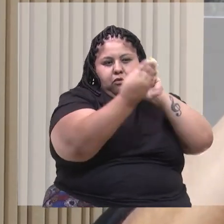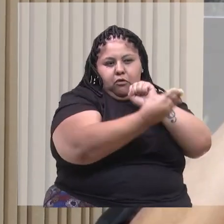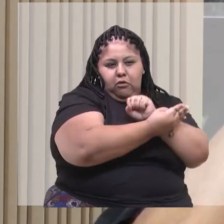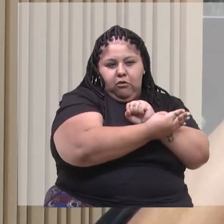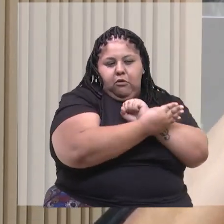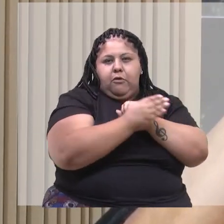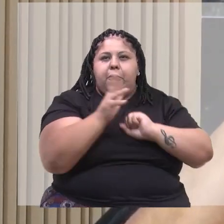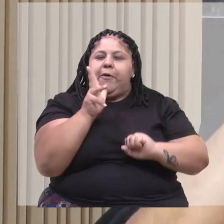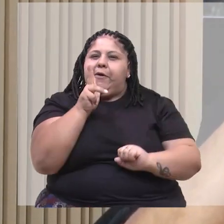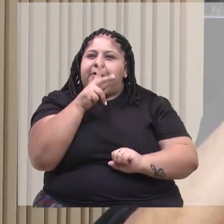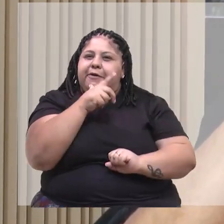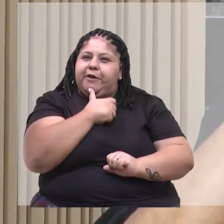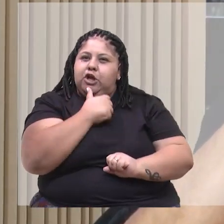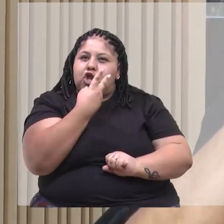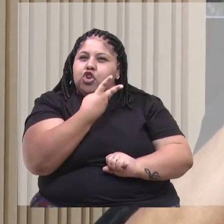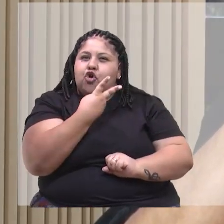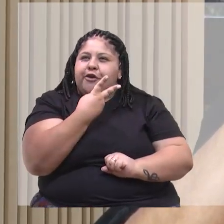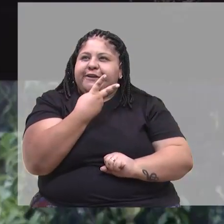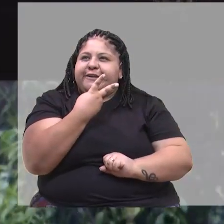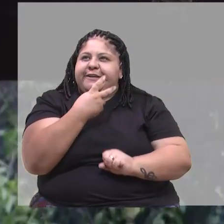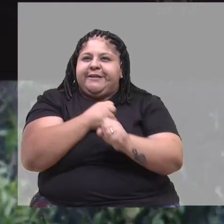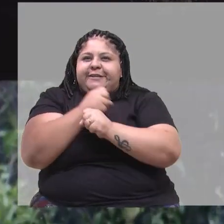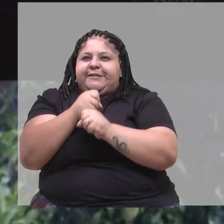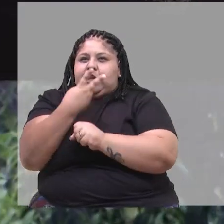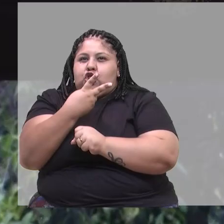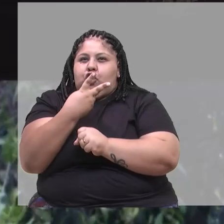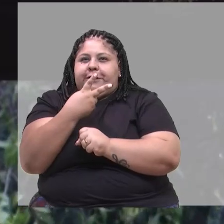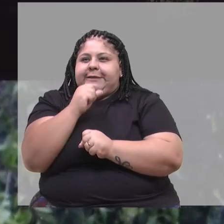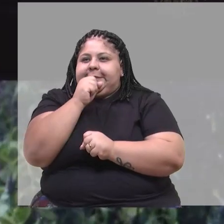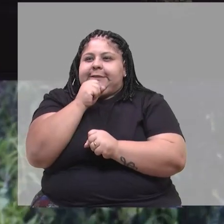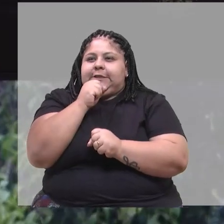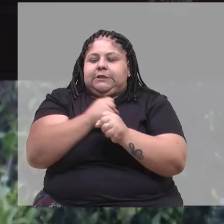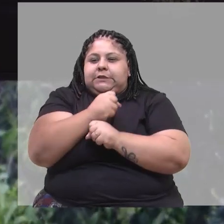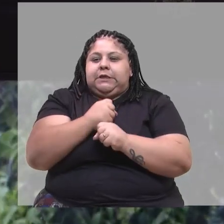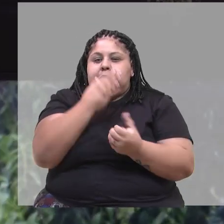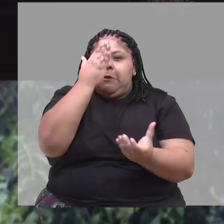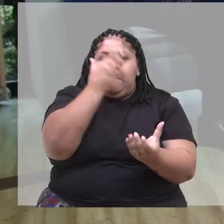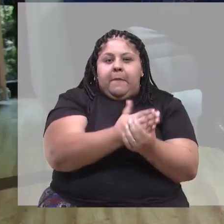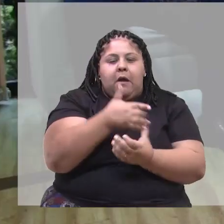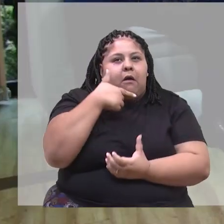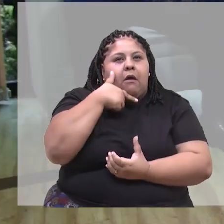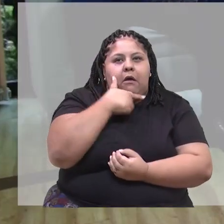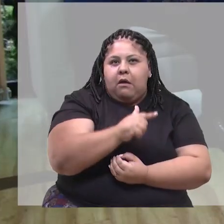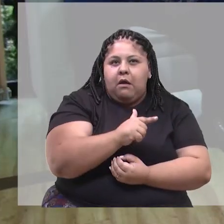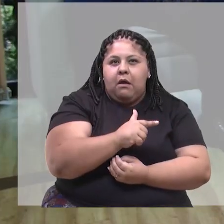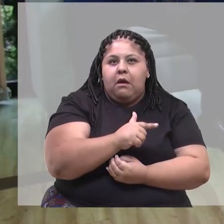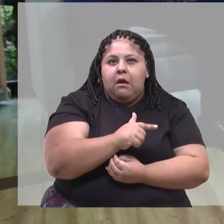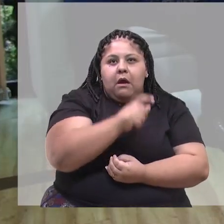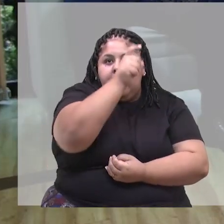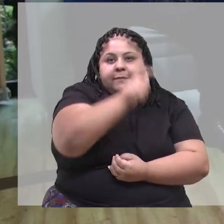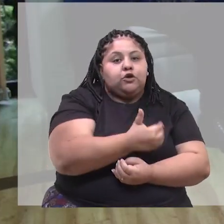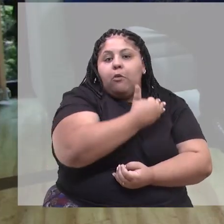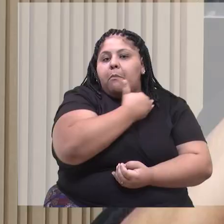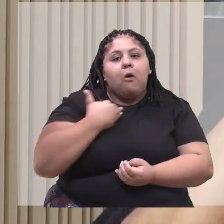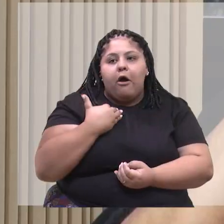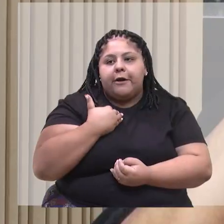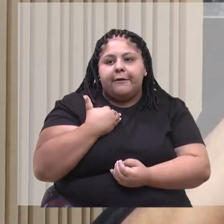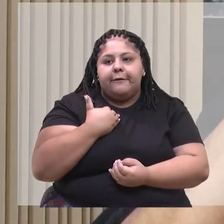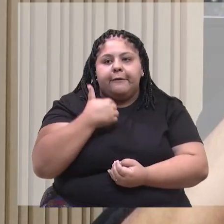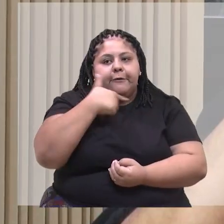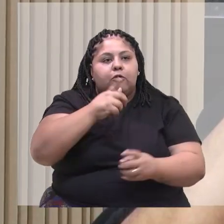leva de 2 anos a 2 anos e meio para conseguir. Tu não consegue ele rapidamente. Às vezes a pessoa falece e não